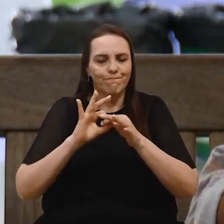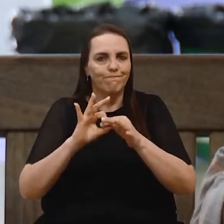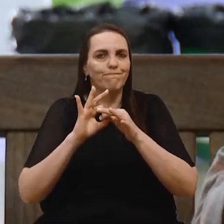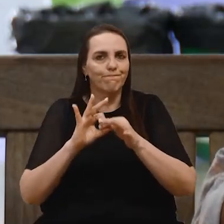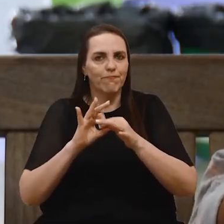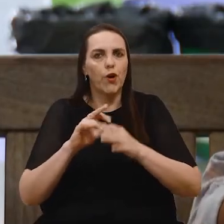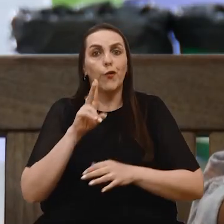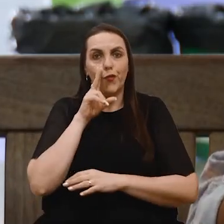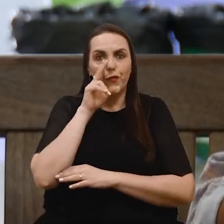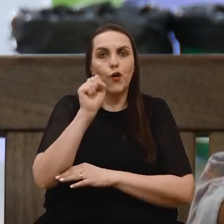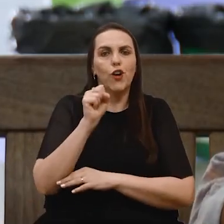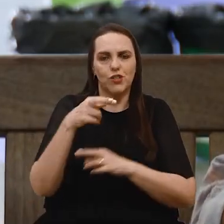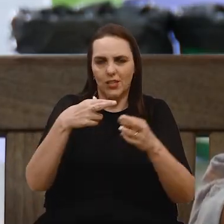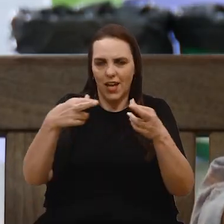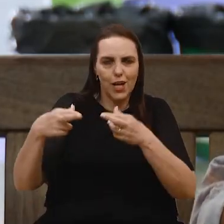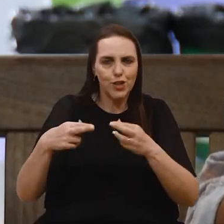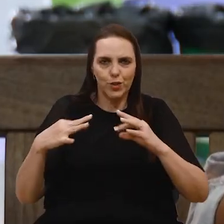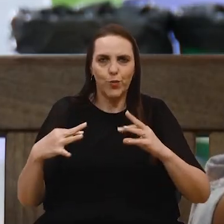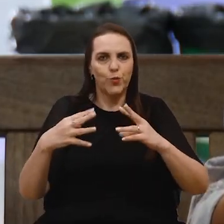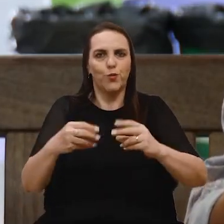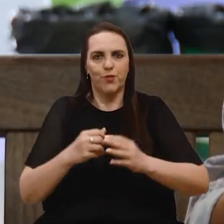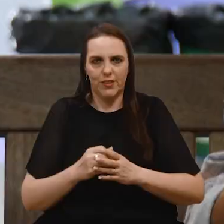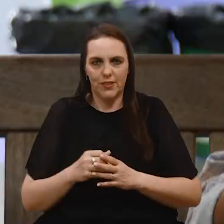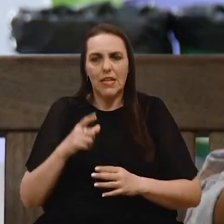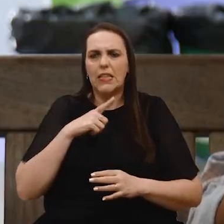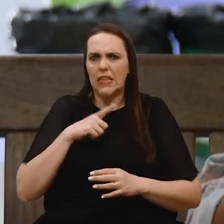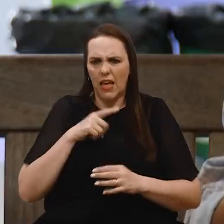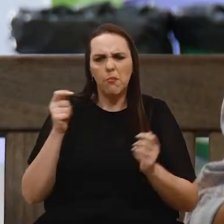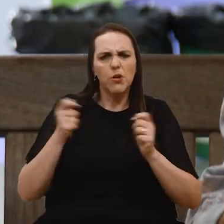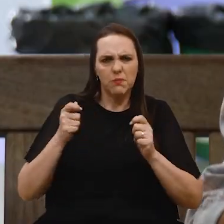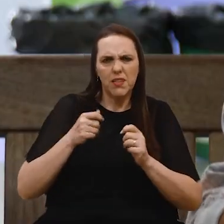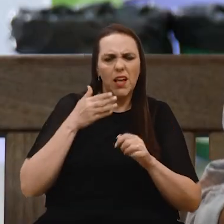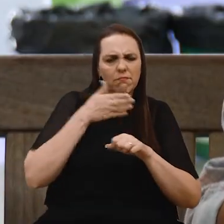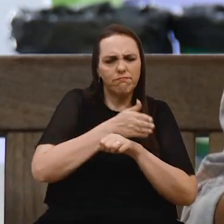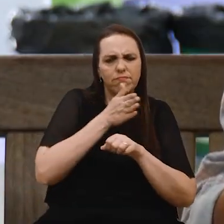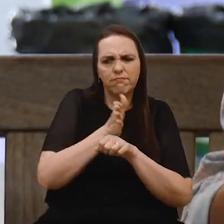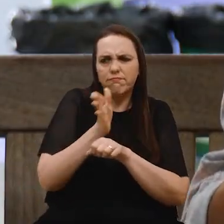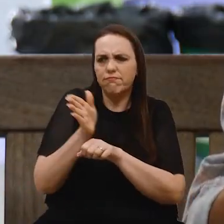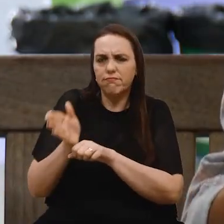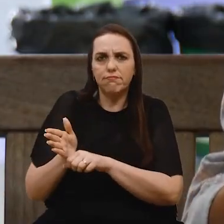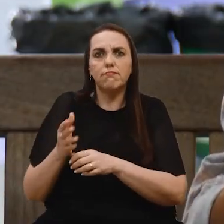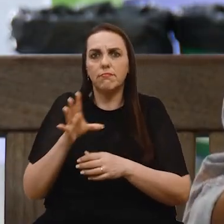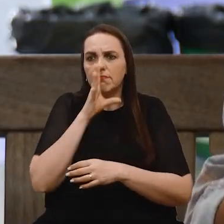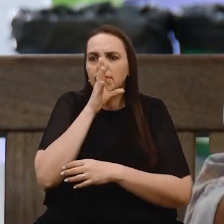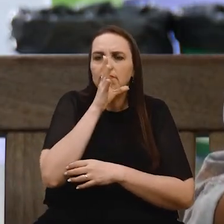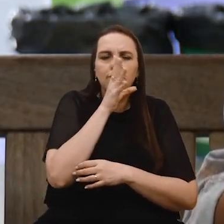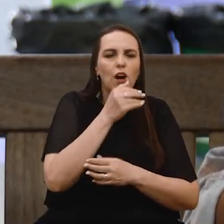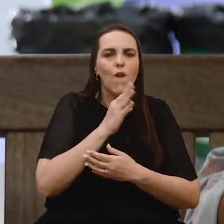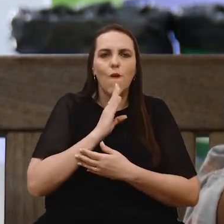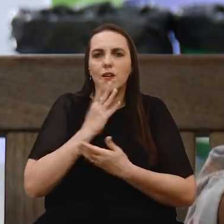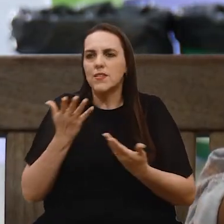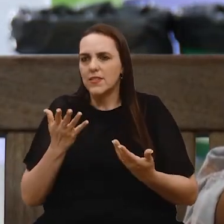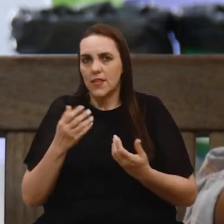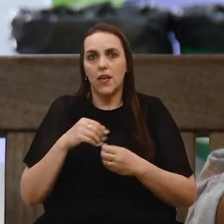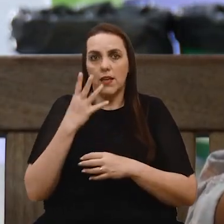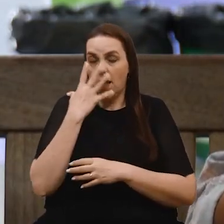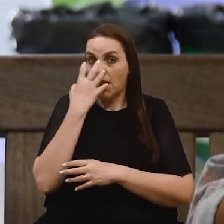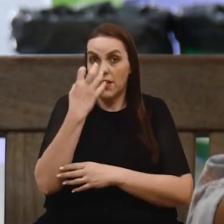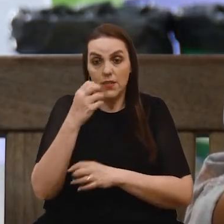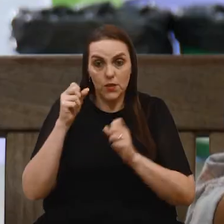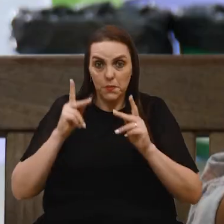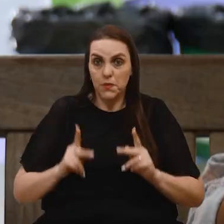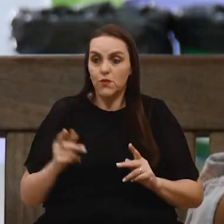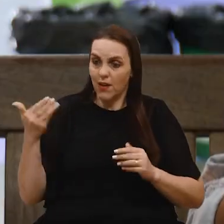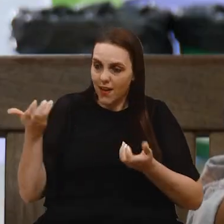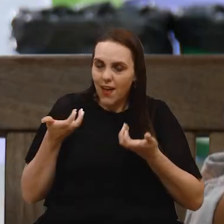ligação muito forte na região. Nós temos atrativos regionais e que acabam sendo atrativos que beneficiam